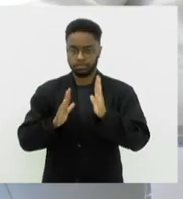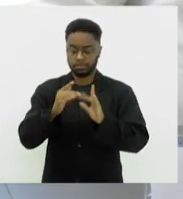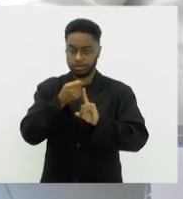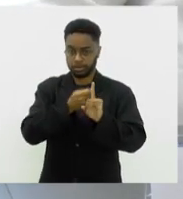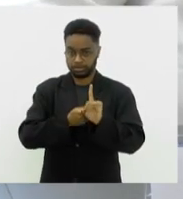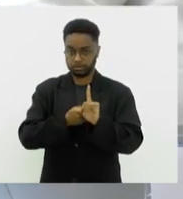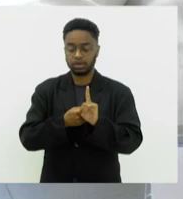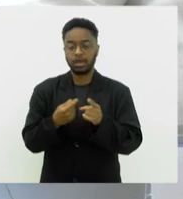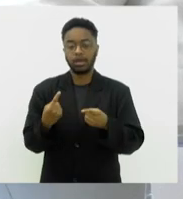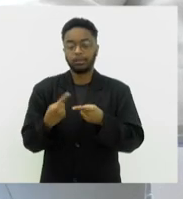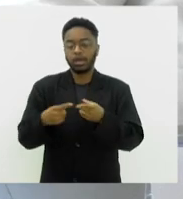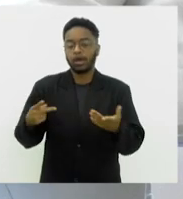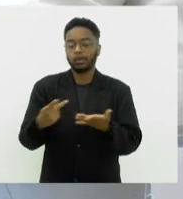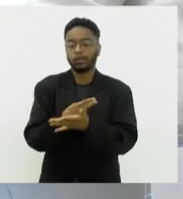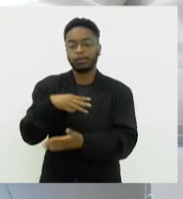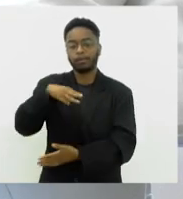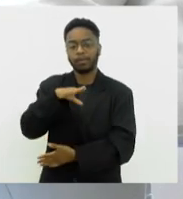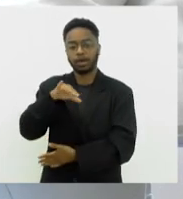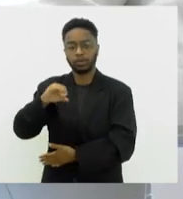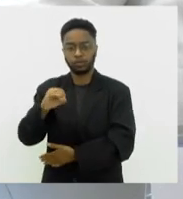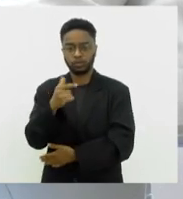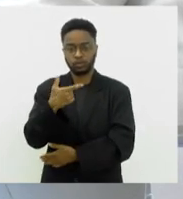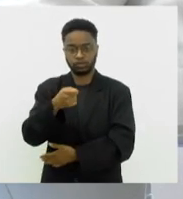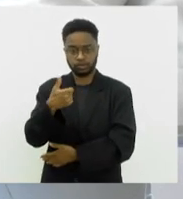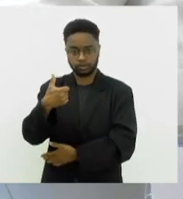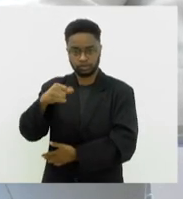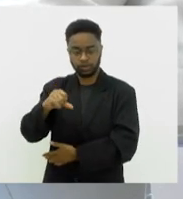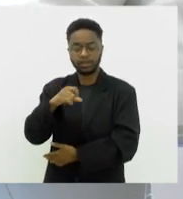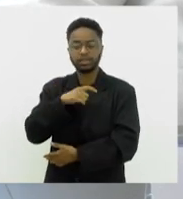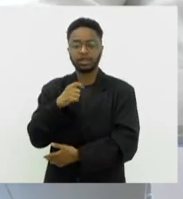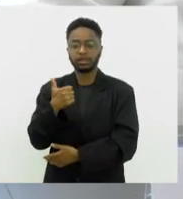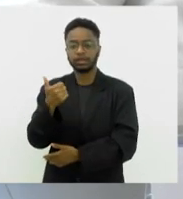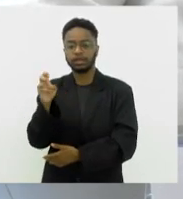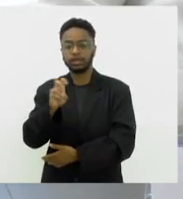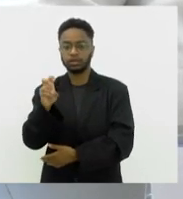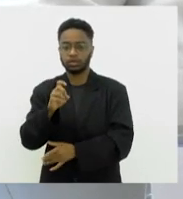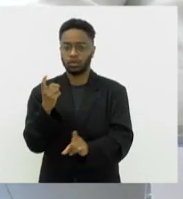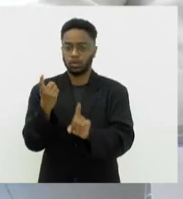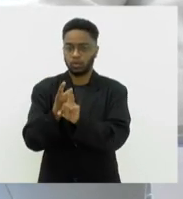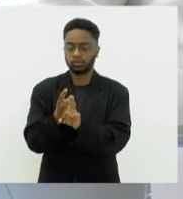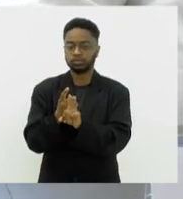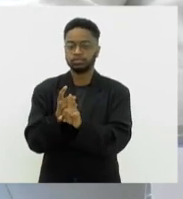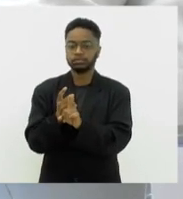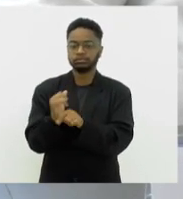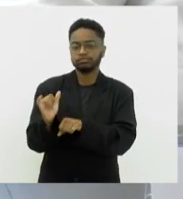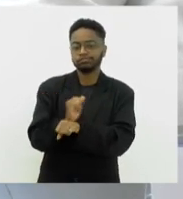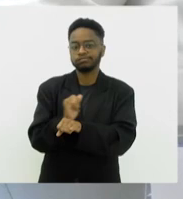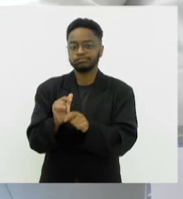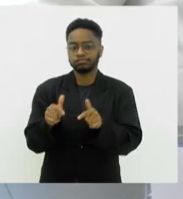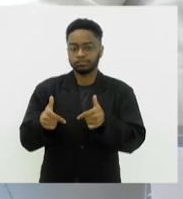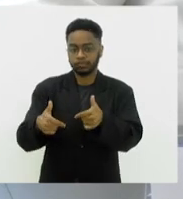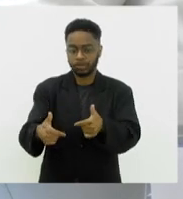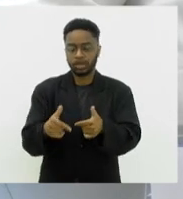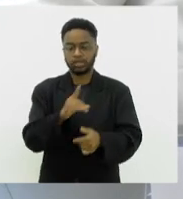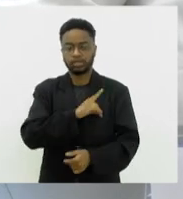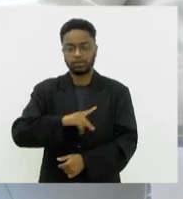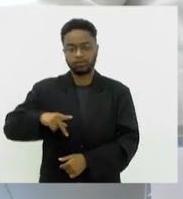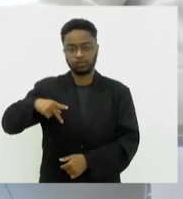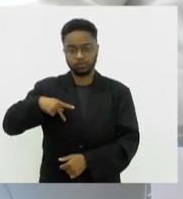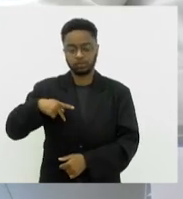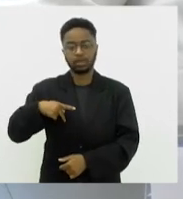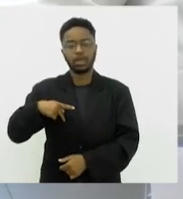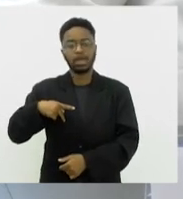2019 durante o quinto encontro de atuação estratégica Defensoria Pública do Estado do Rio de Janeiro decidiu pela